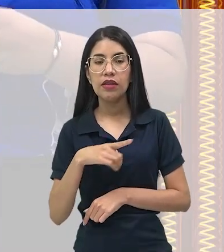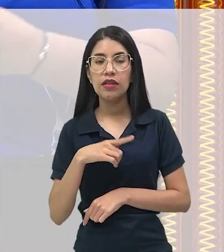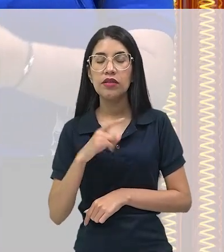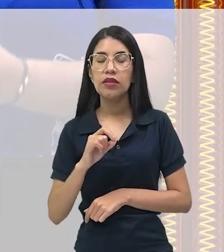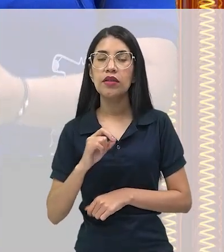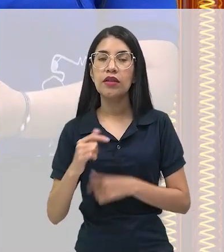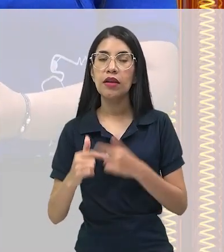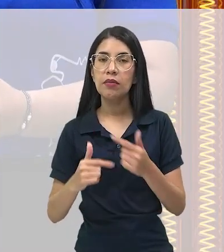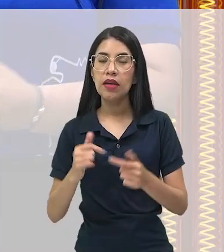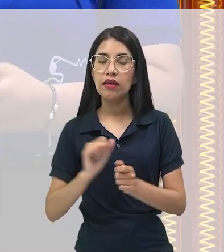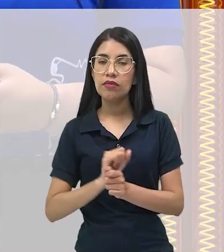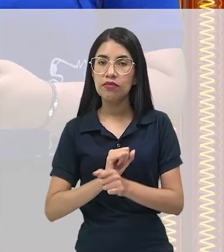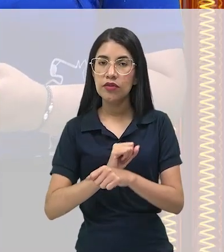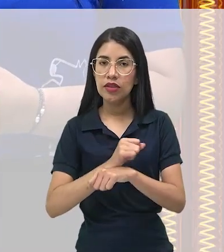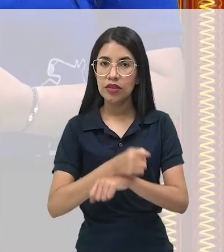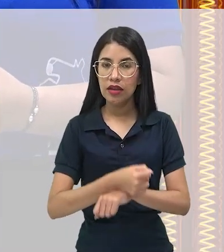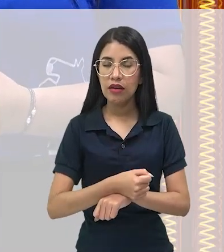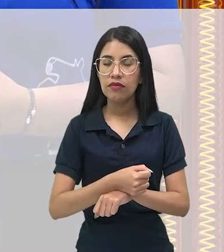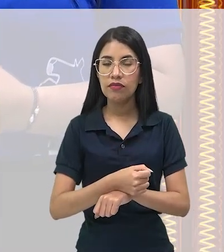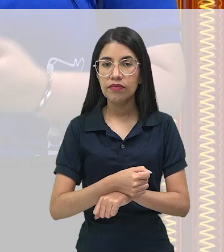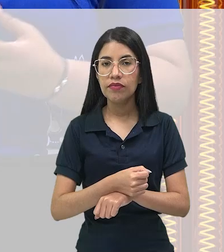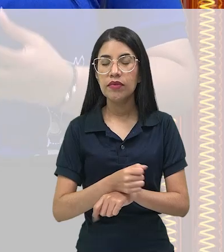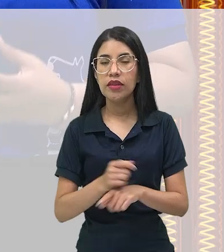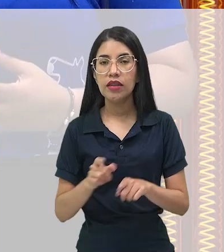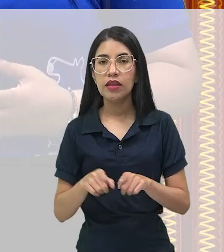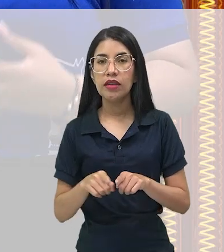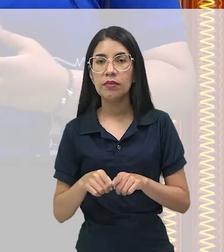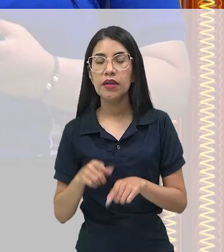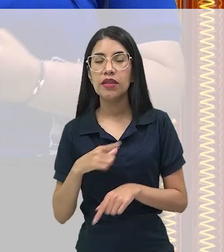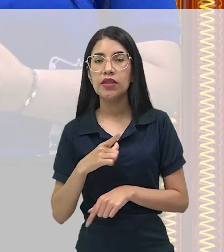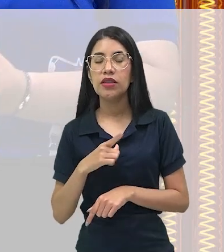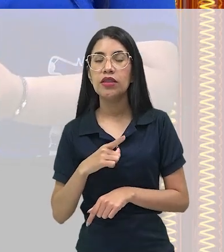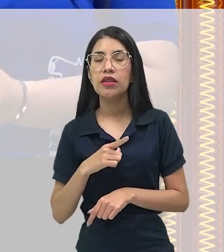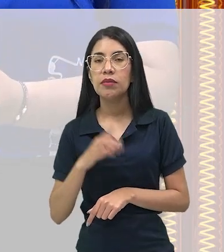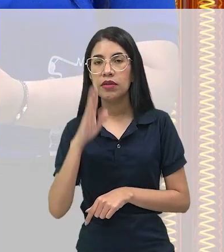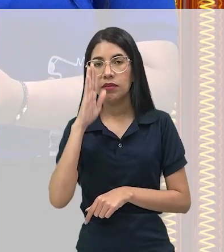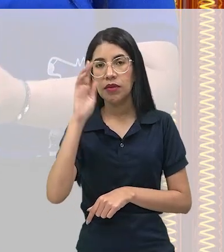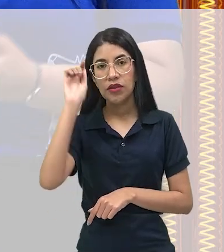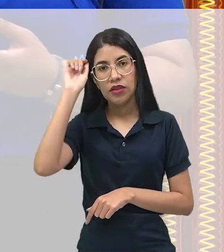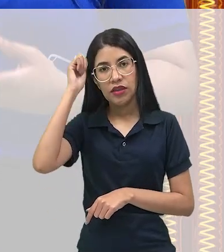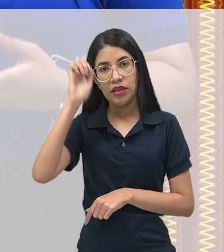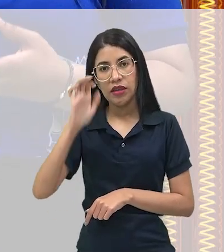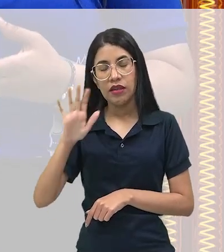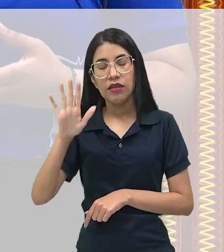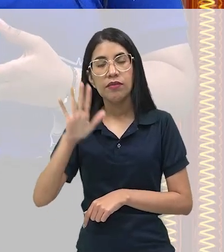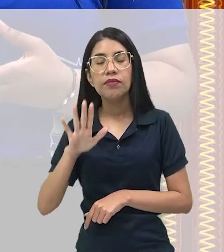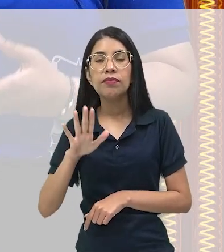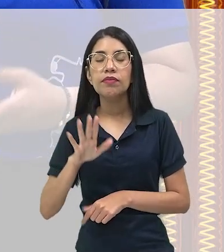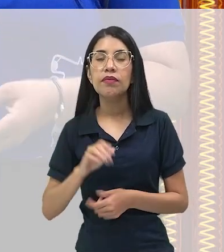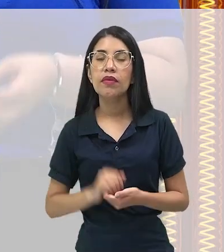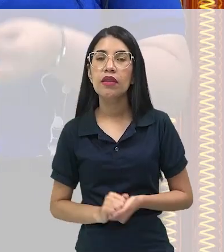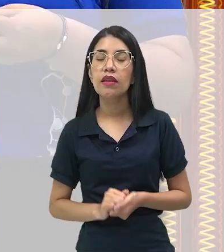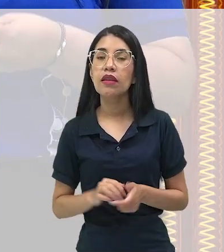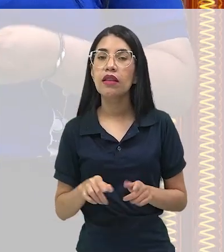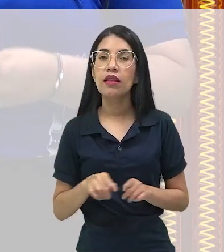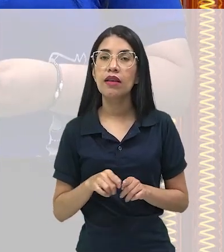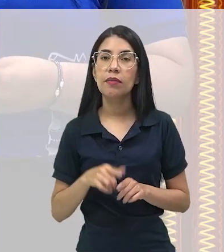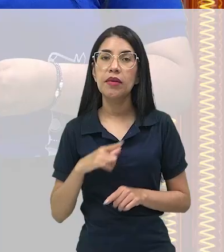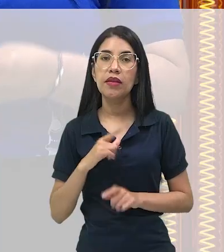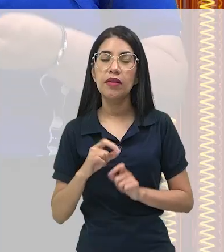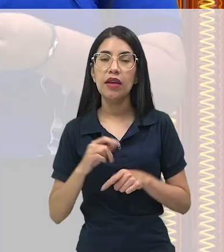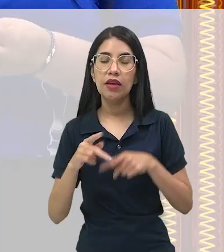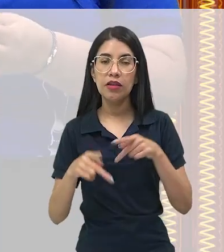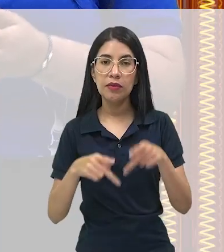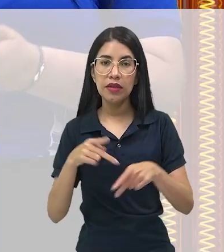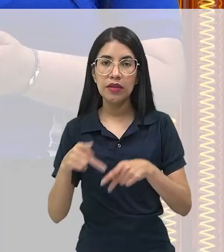trabalhadores escravizados, né, a mão de obra escravizada, principalmente de negros africanos, vai se ter ainda as